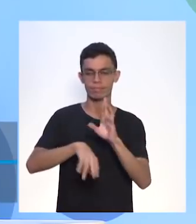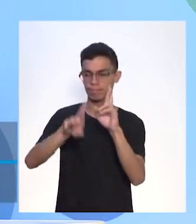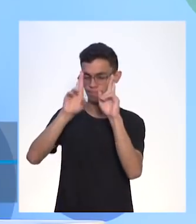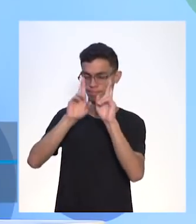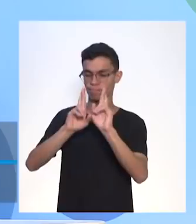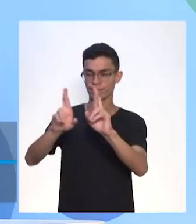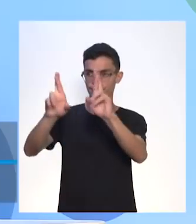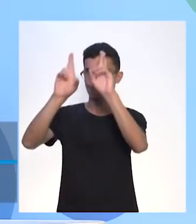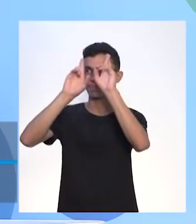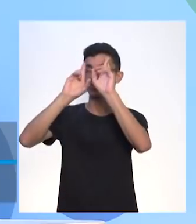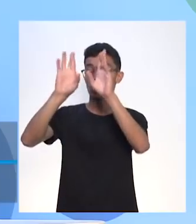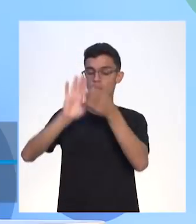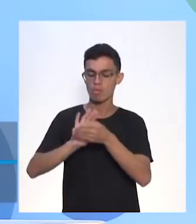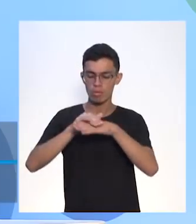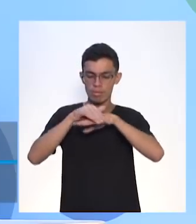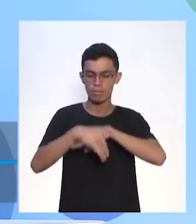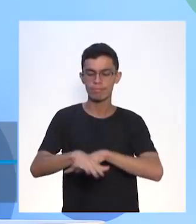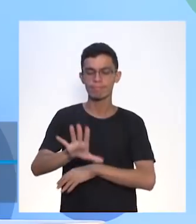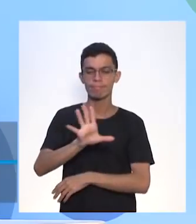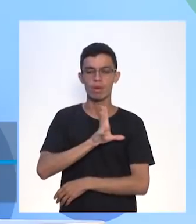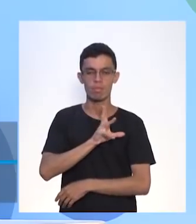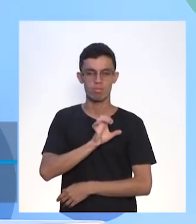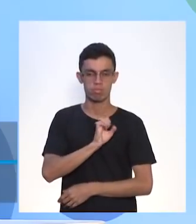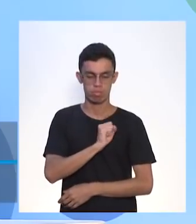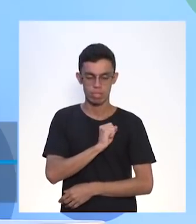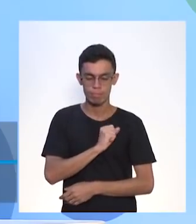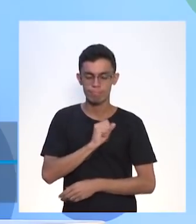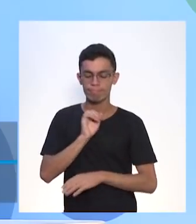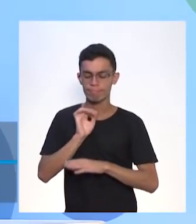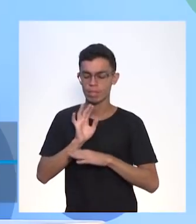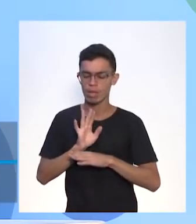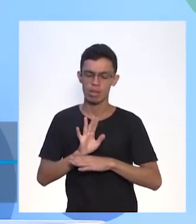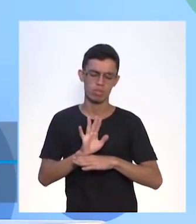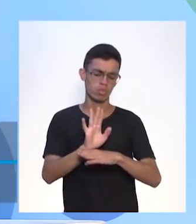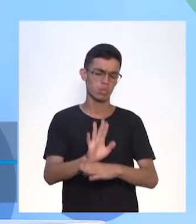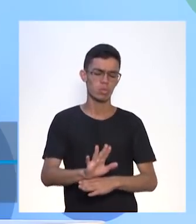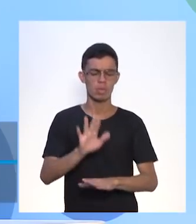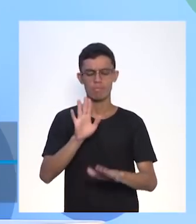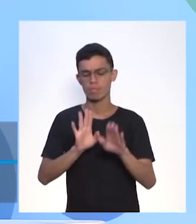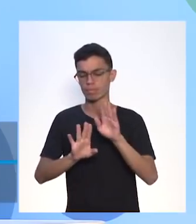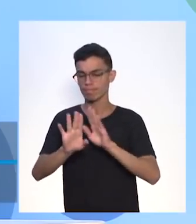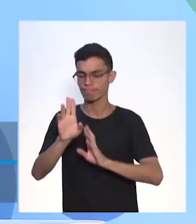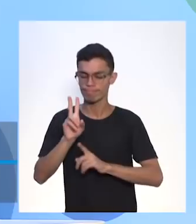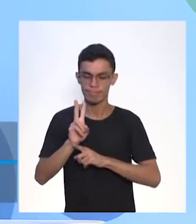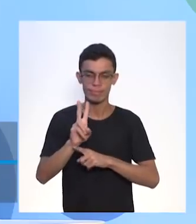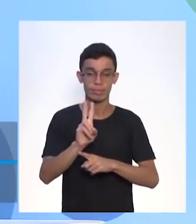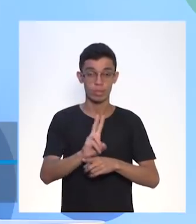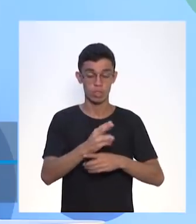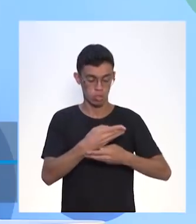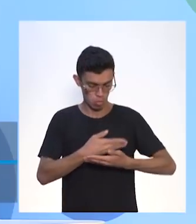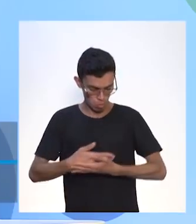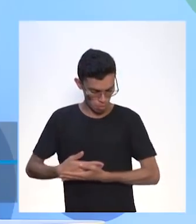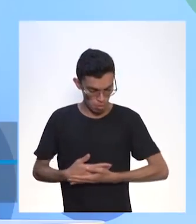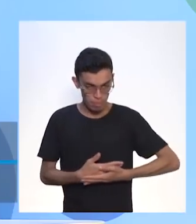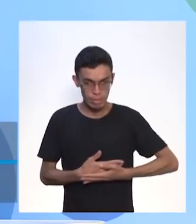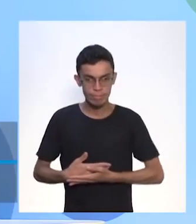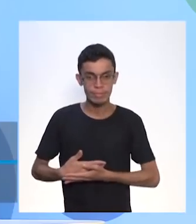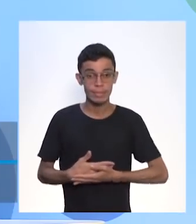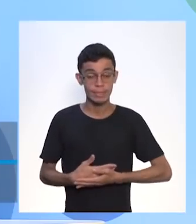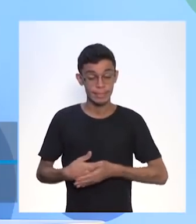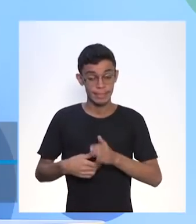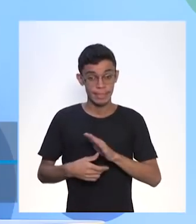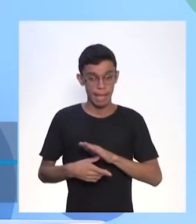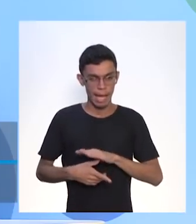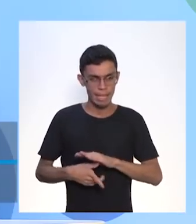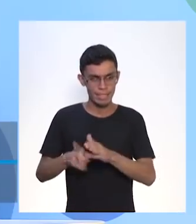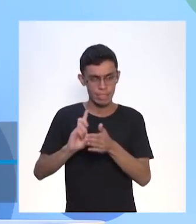respeito, esperança, humildade, carinho e amor, cuidado. Aí tem aqui, ó, um bebê prematuro precisando de leite materno